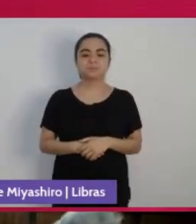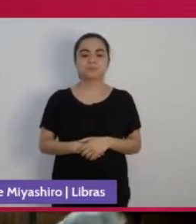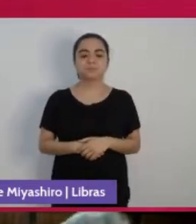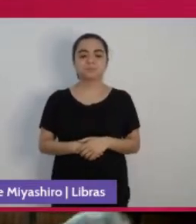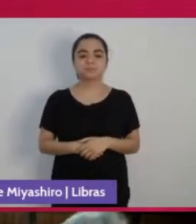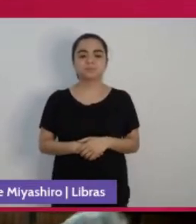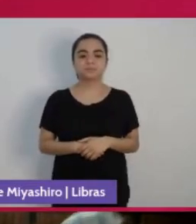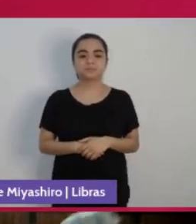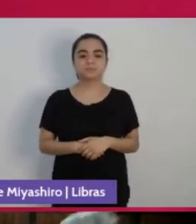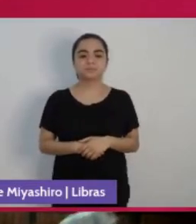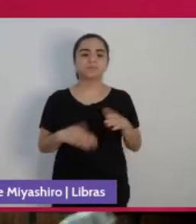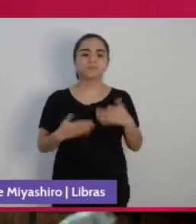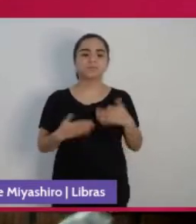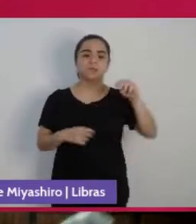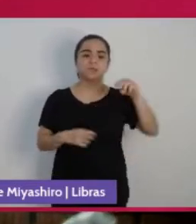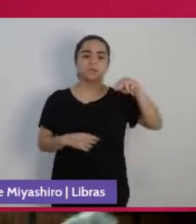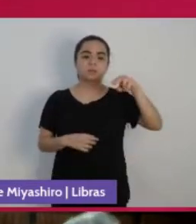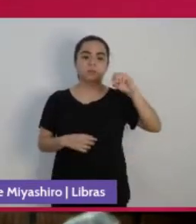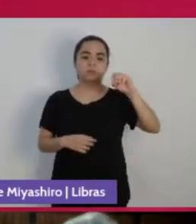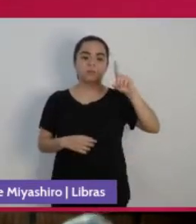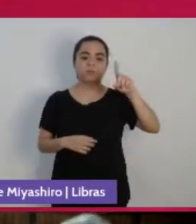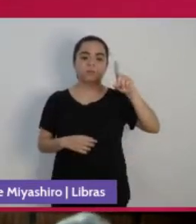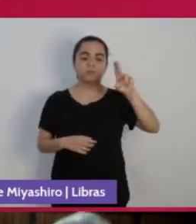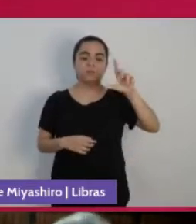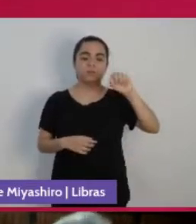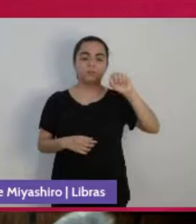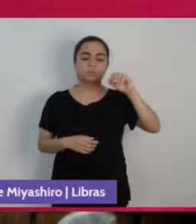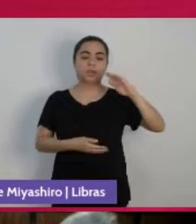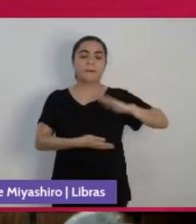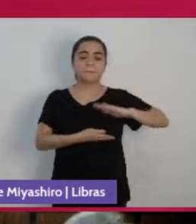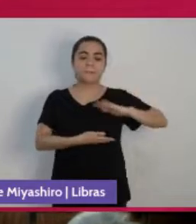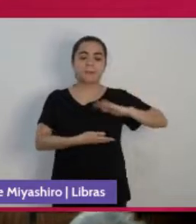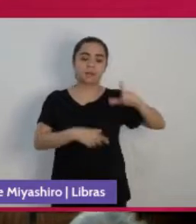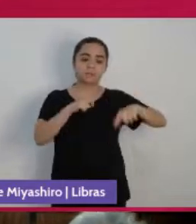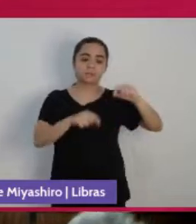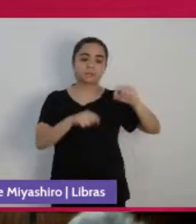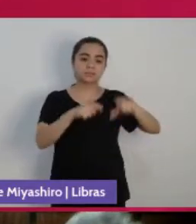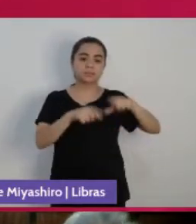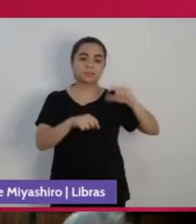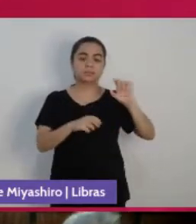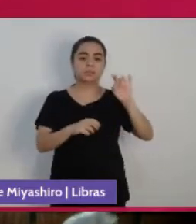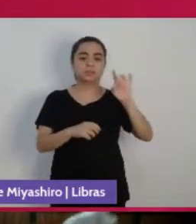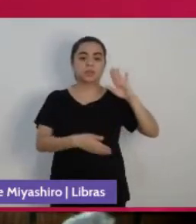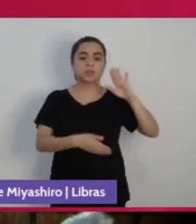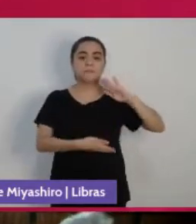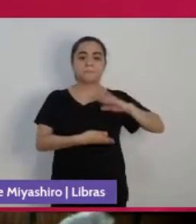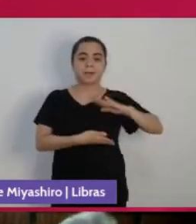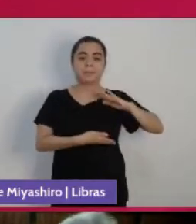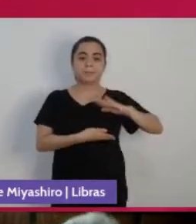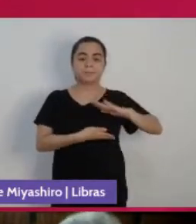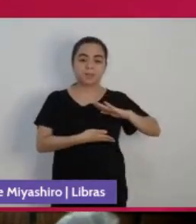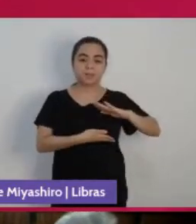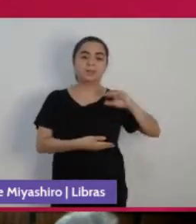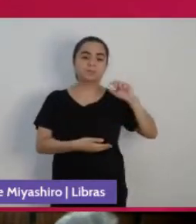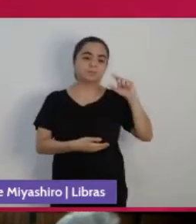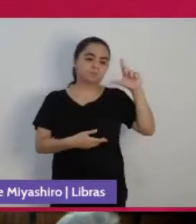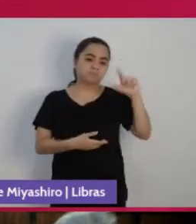Para nódulos, a literatura fala compressão seletiva. É só o compressor pequenininho, sem